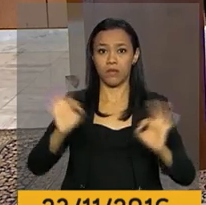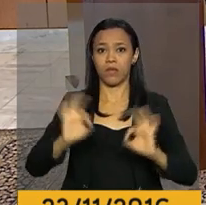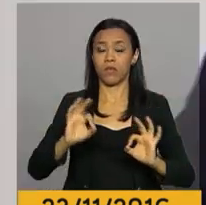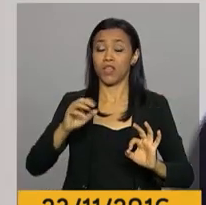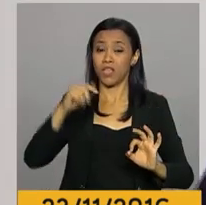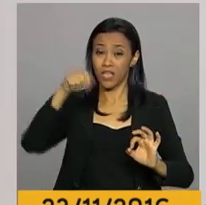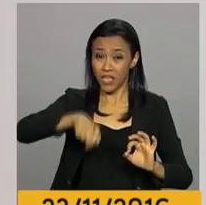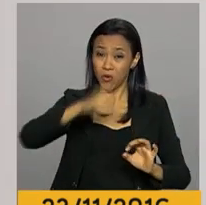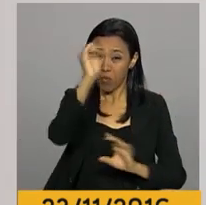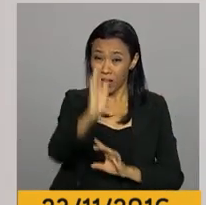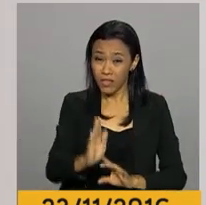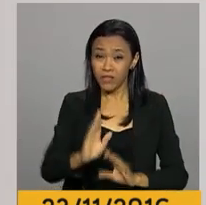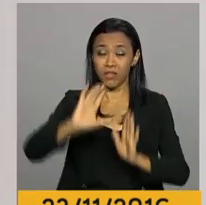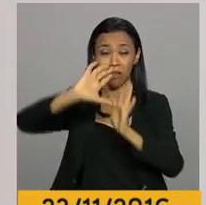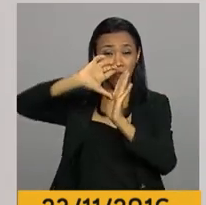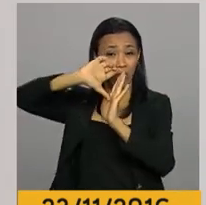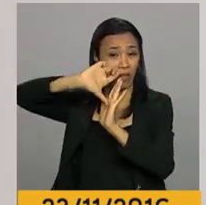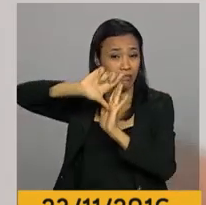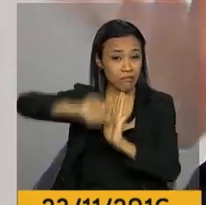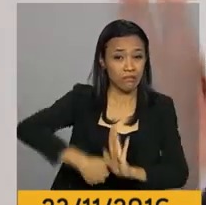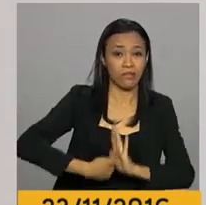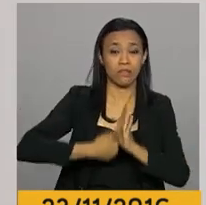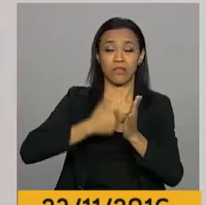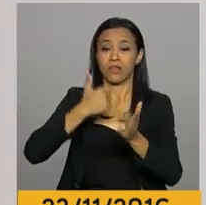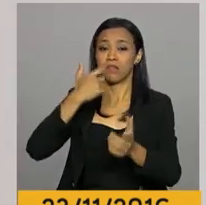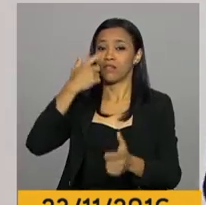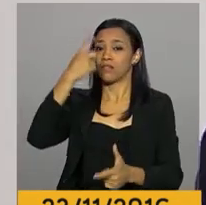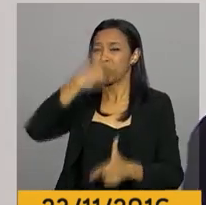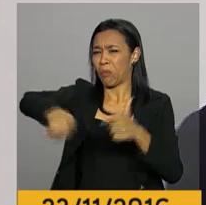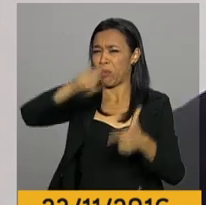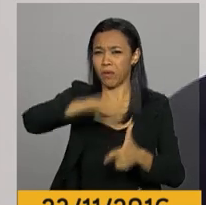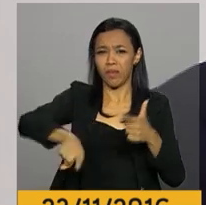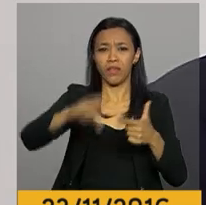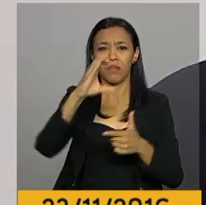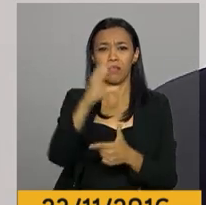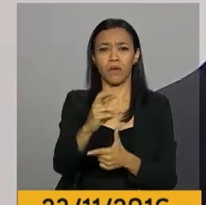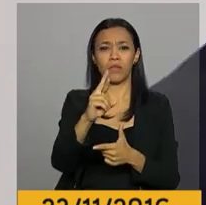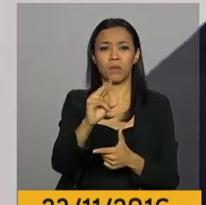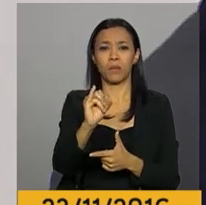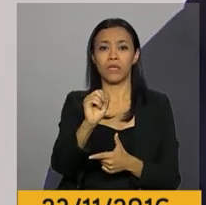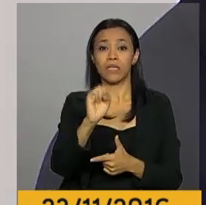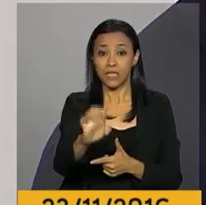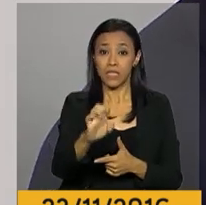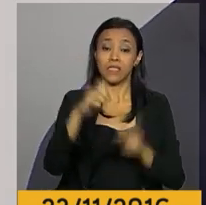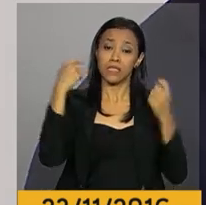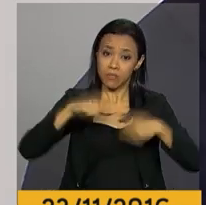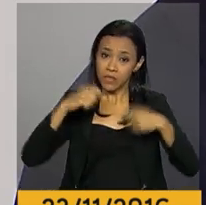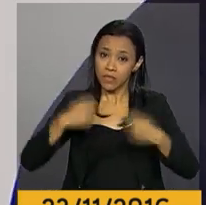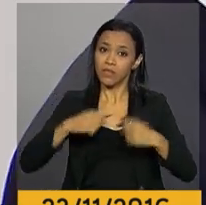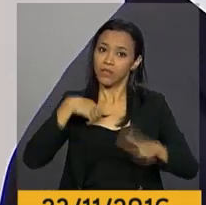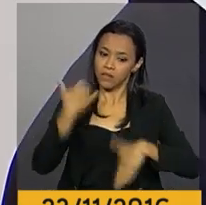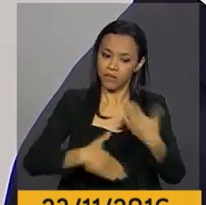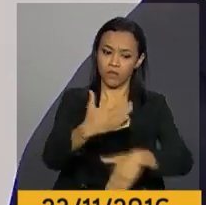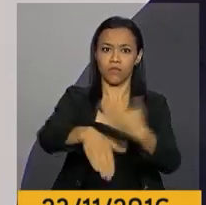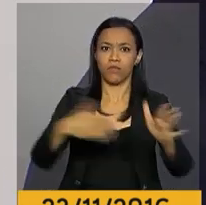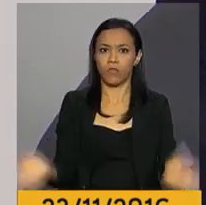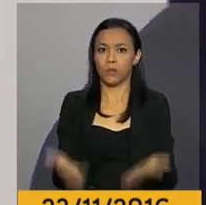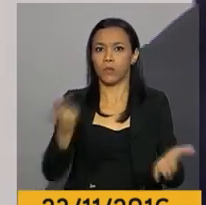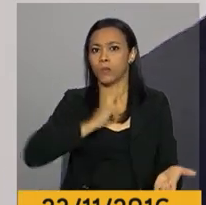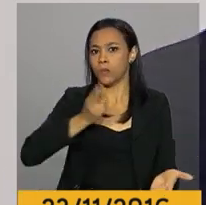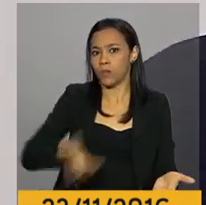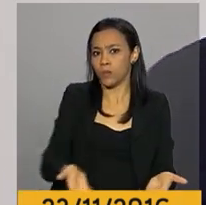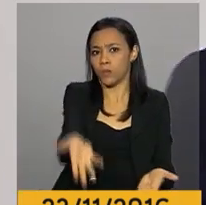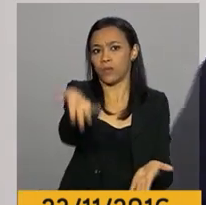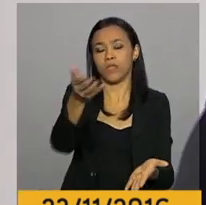recessão profunda exige-se logo crescimento passando por cima da recessão e nós que temos